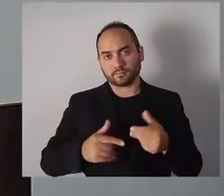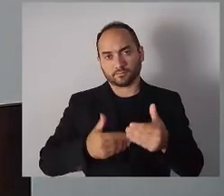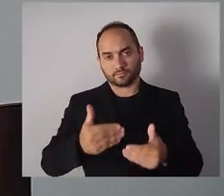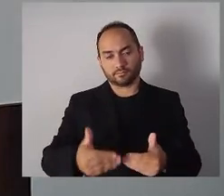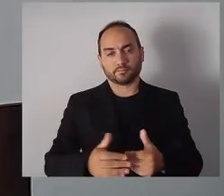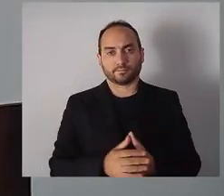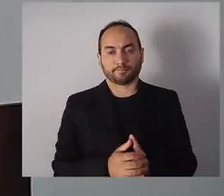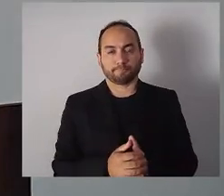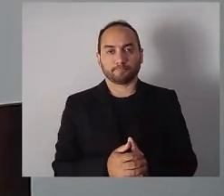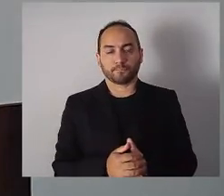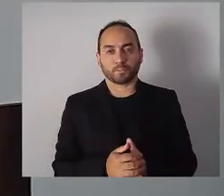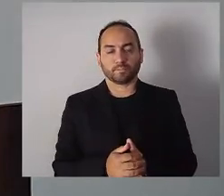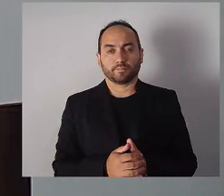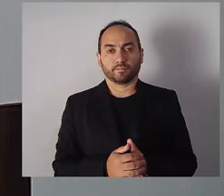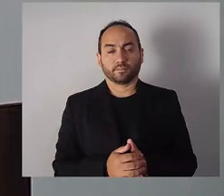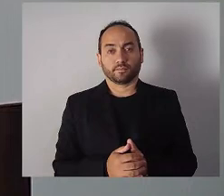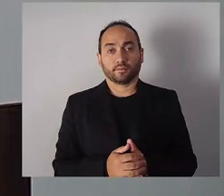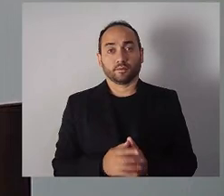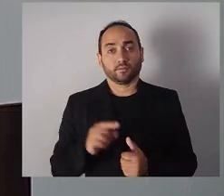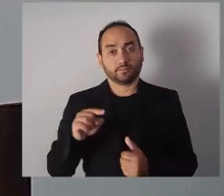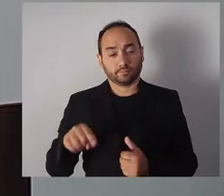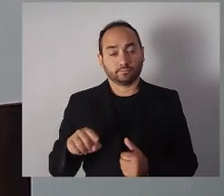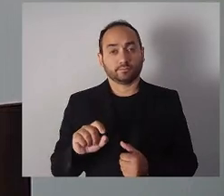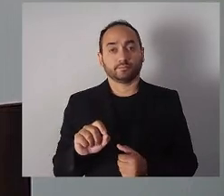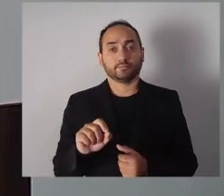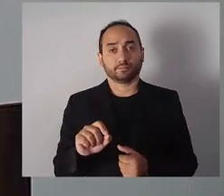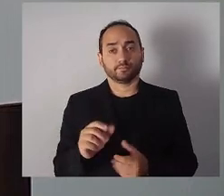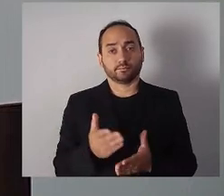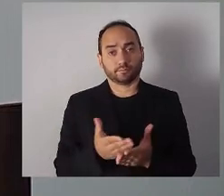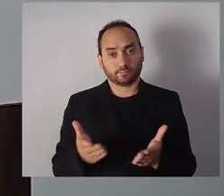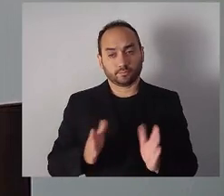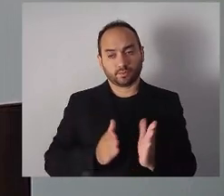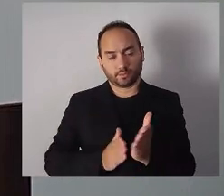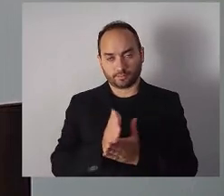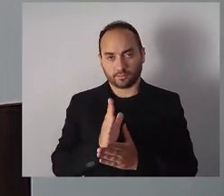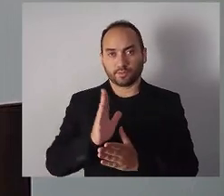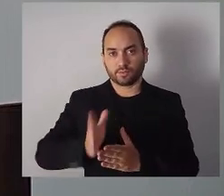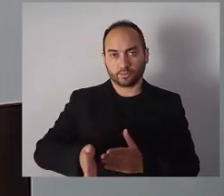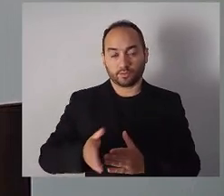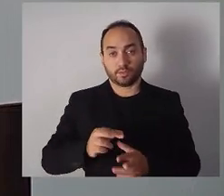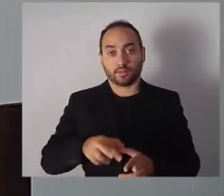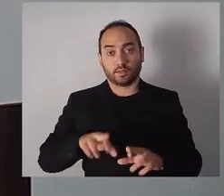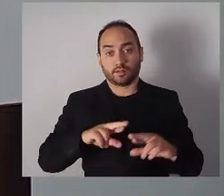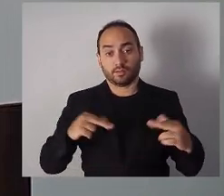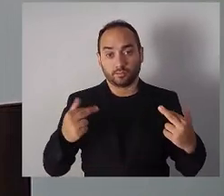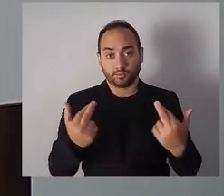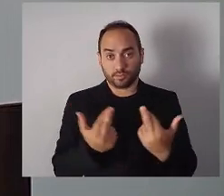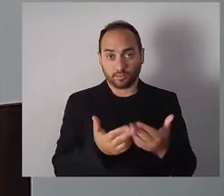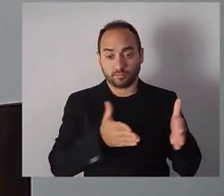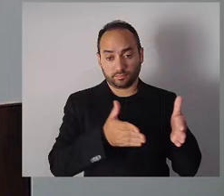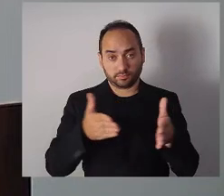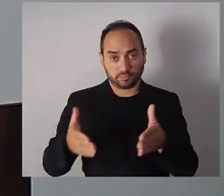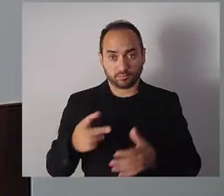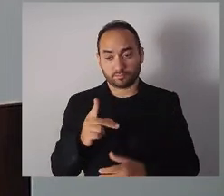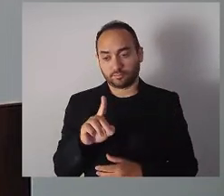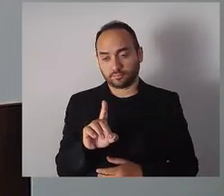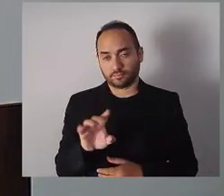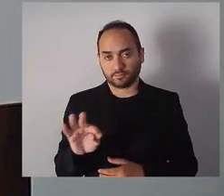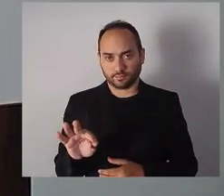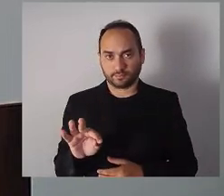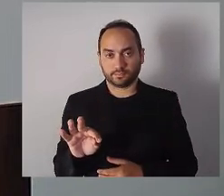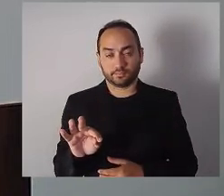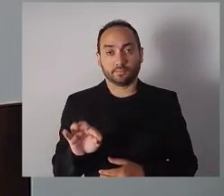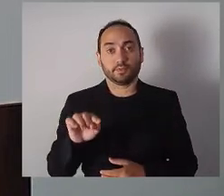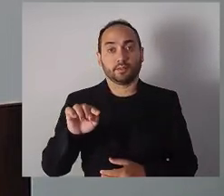novamente. A carta de anuência, ela foi aprovada em reunião ordinária do PDT,